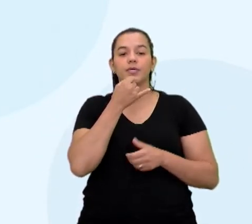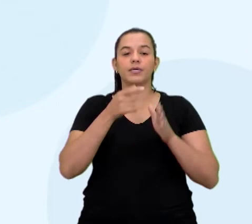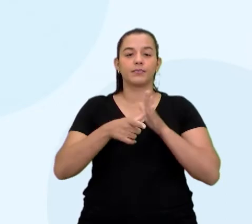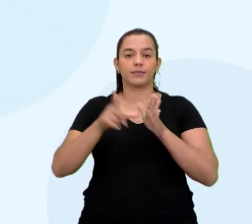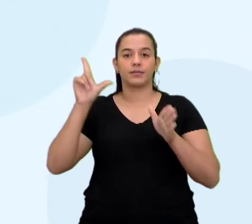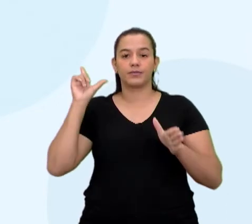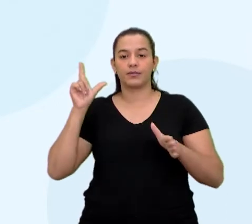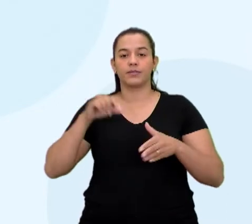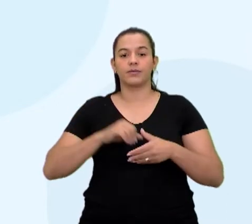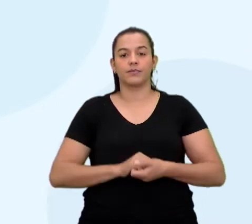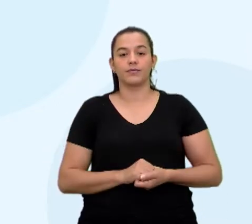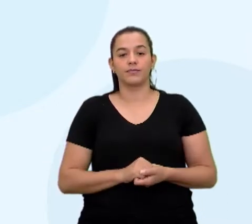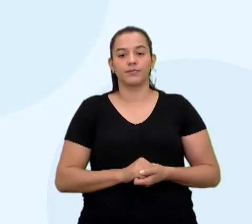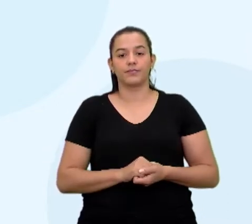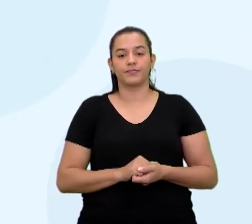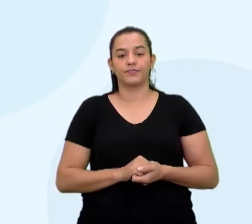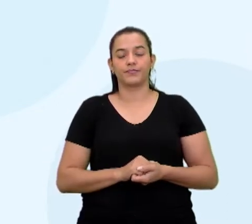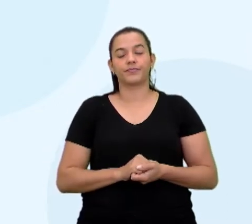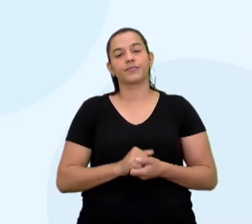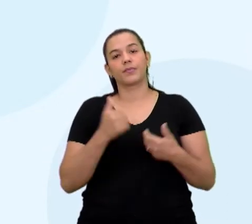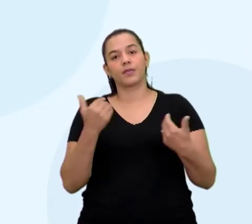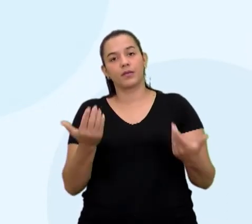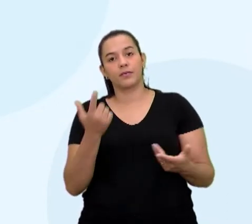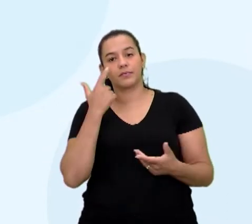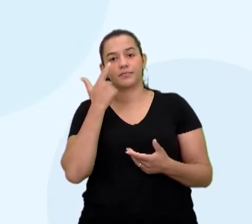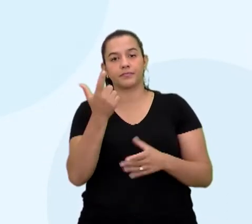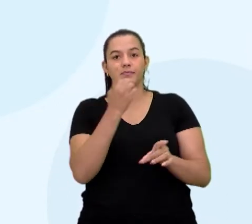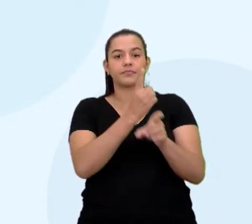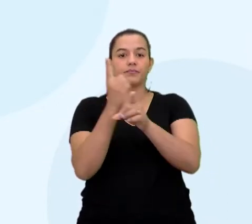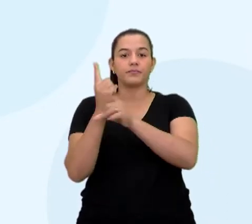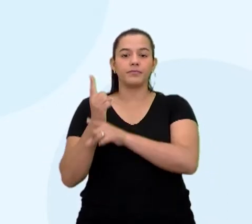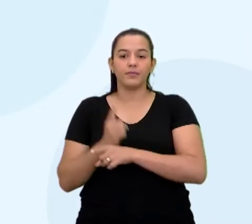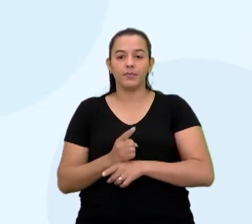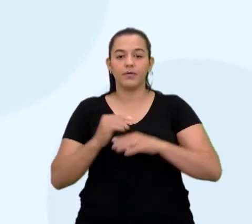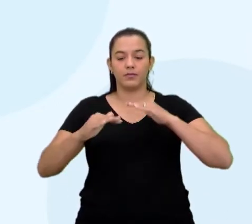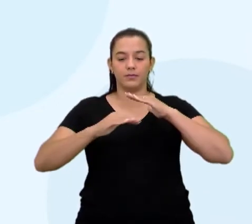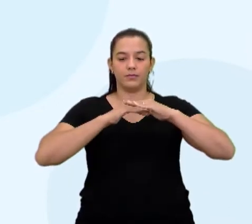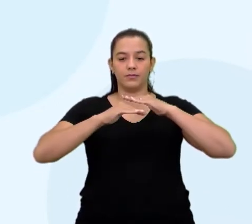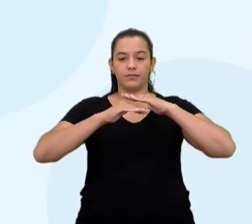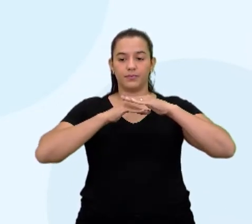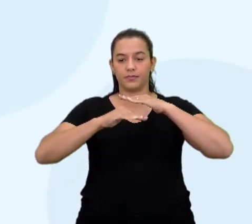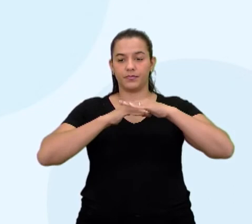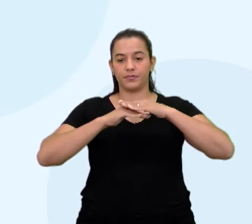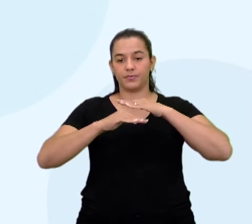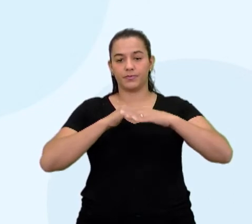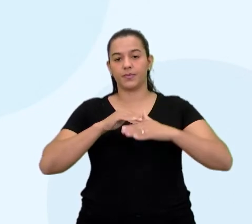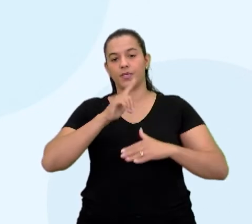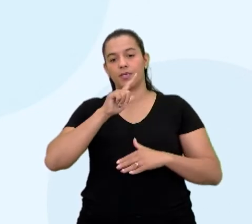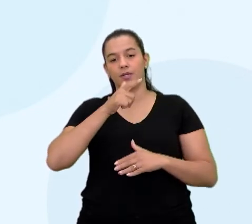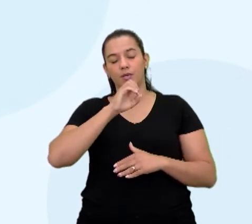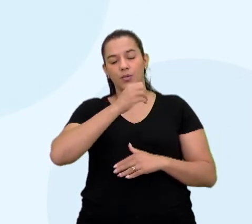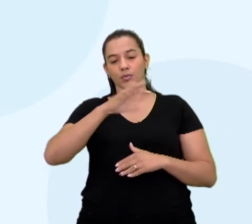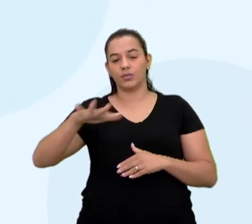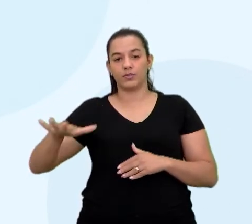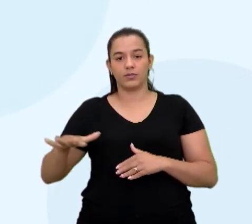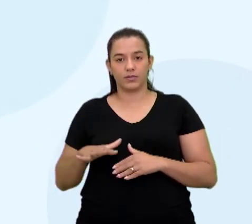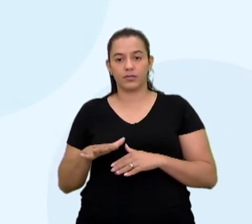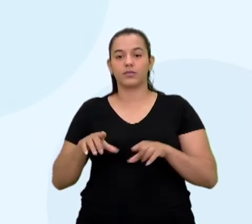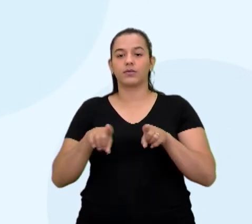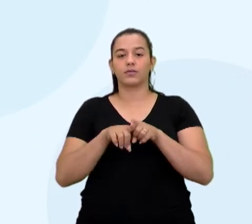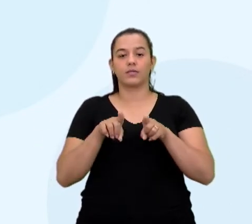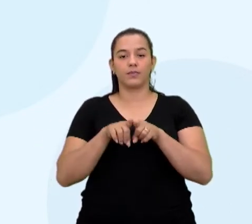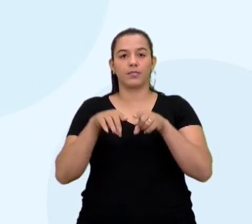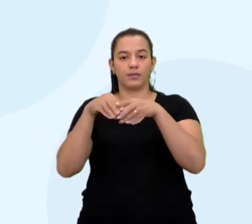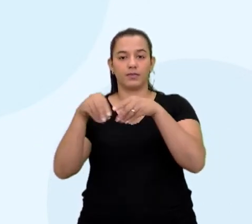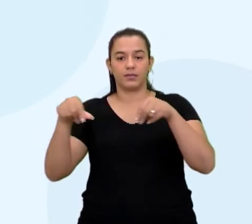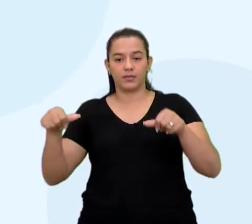anteriores. E a gente vê aí, né, encontro aí de placas, né, tanto placas oceânicas como placas continentais,